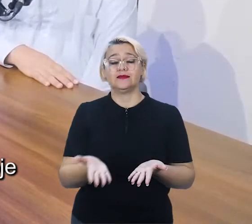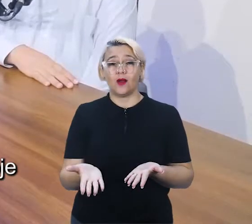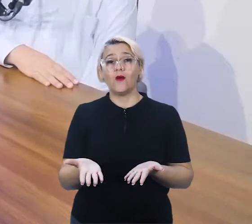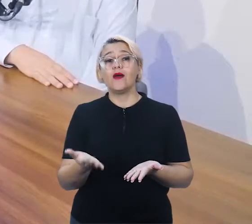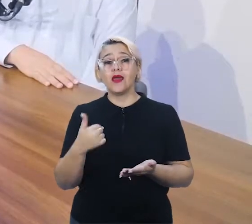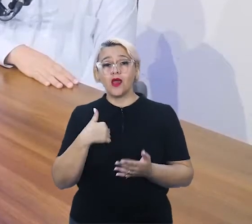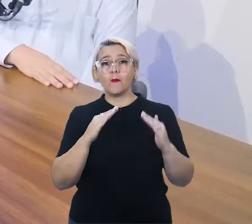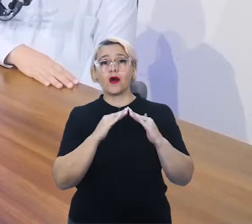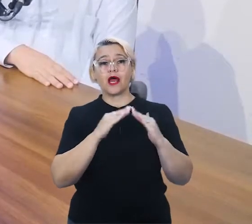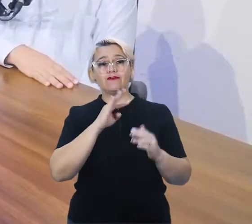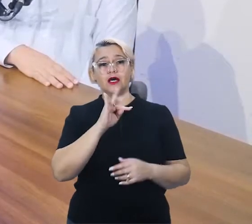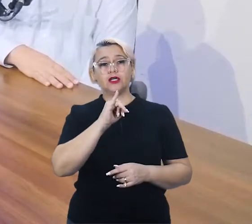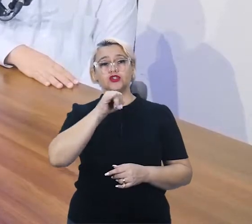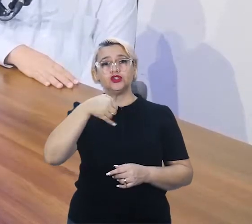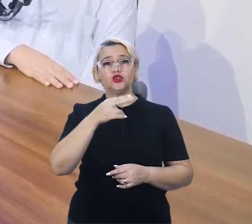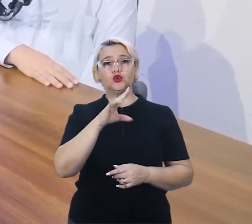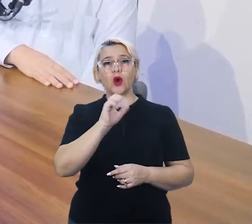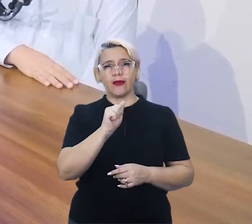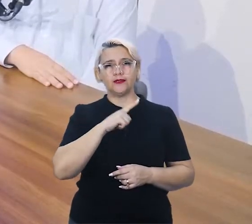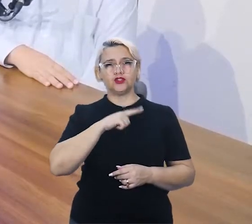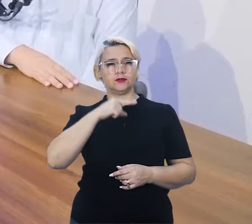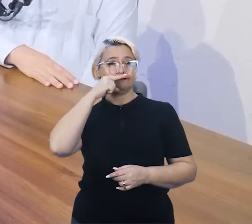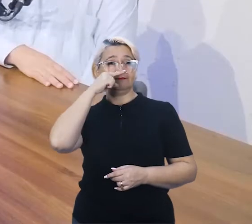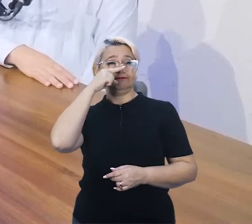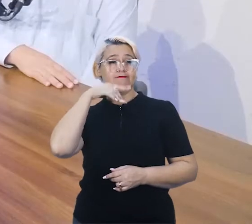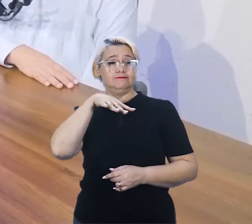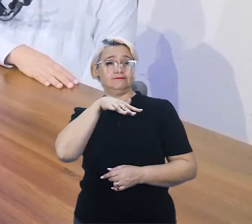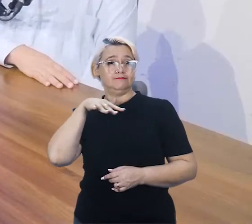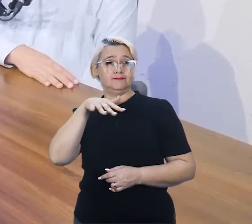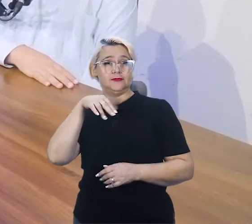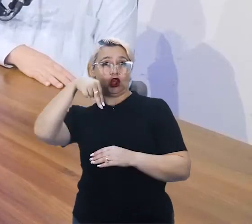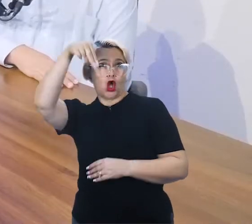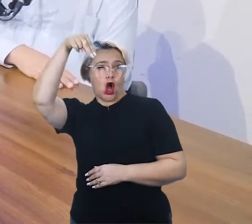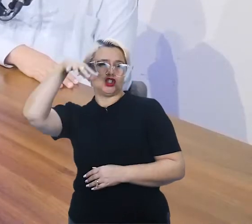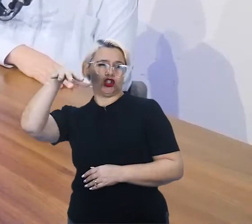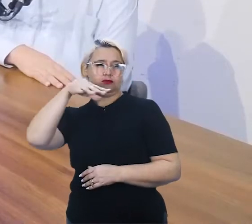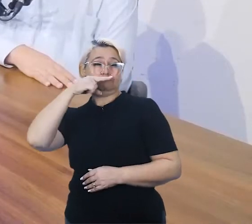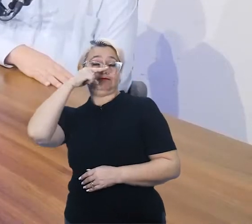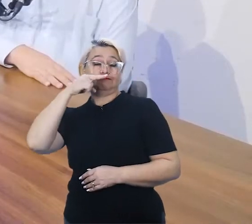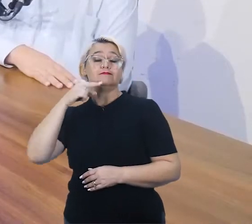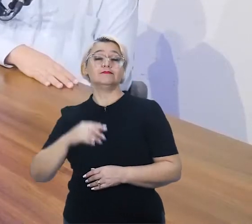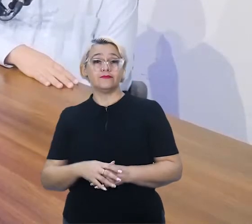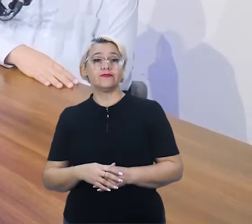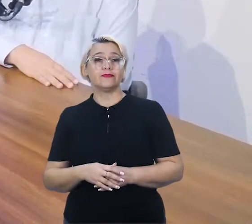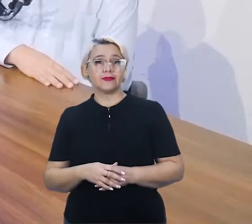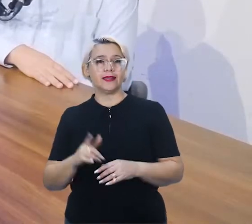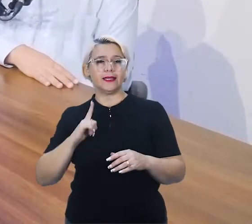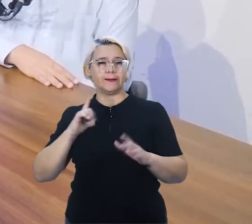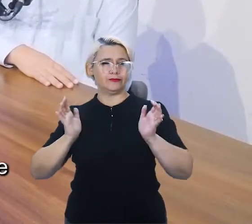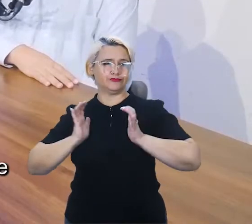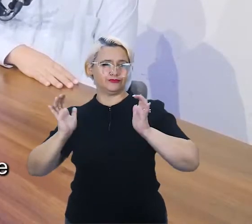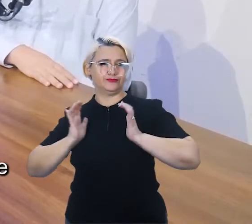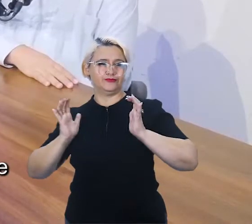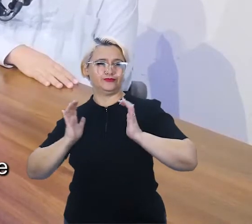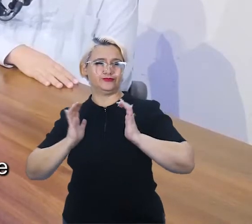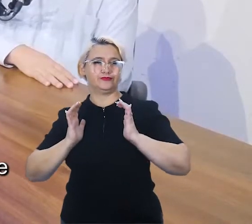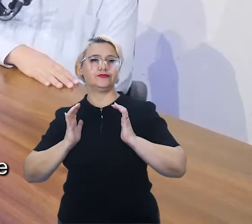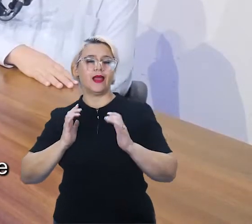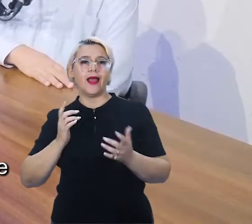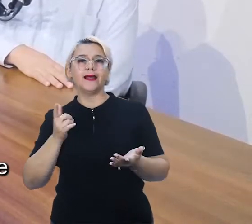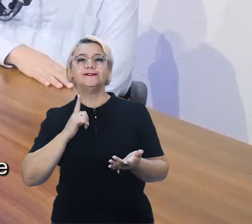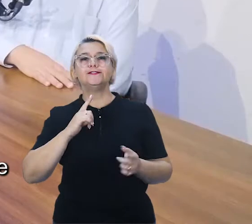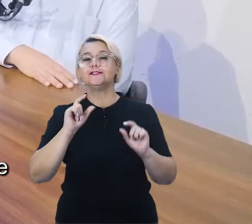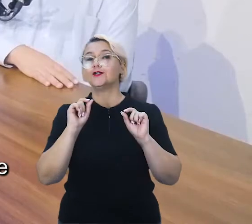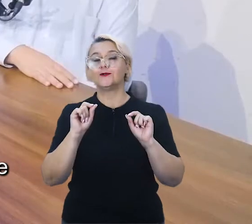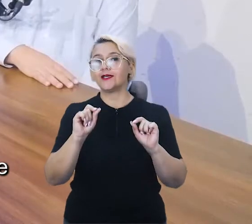da Tijuca, que era o bairro mais metido daqueles bairros da Zona Norte, Hum. e o mais burguês também, assim,